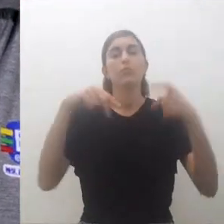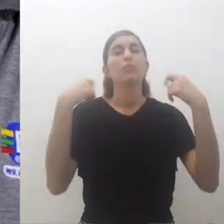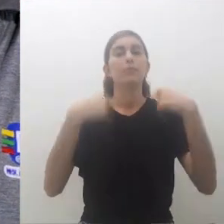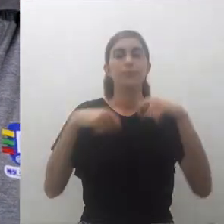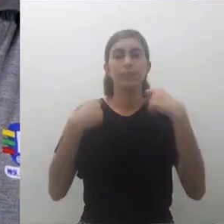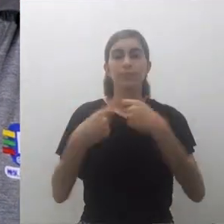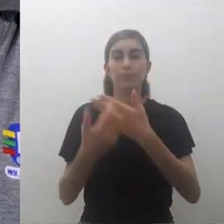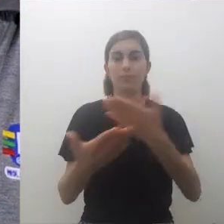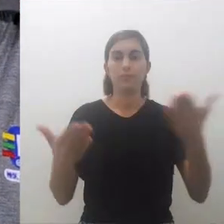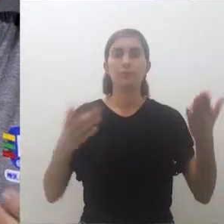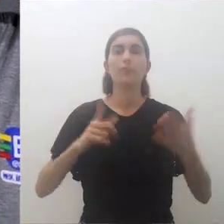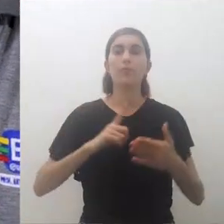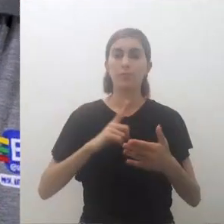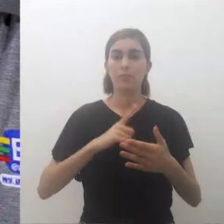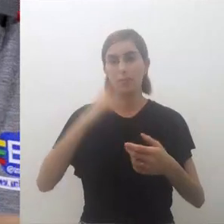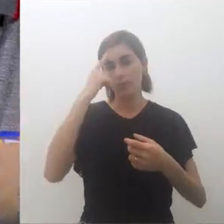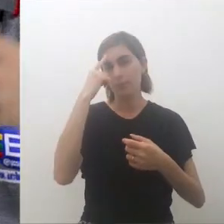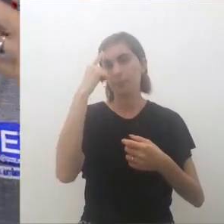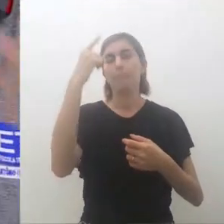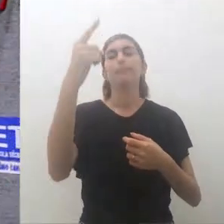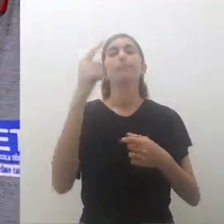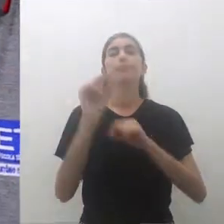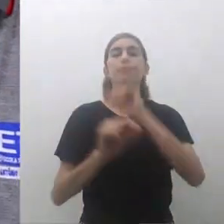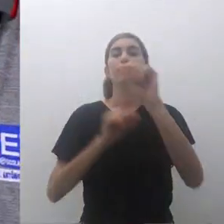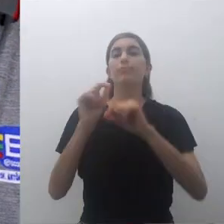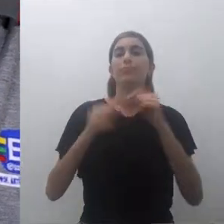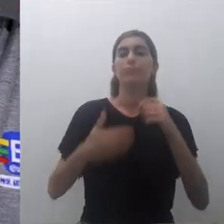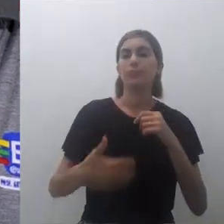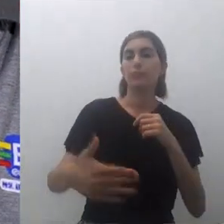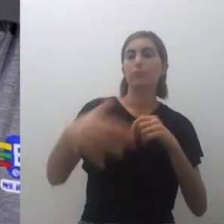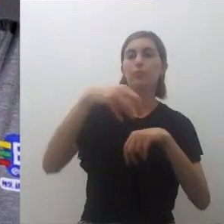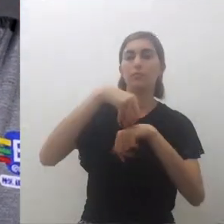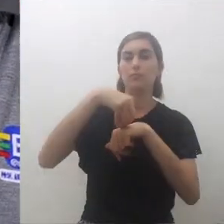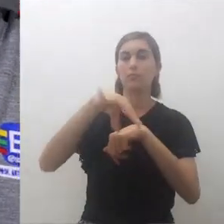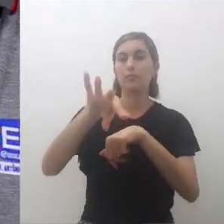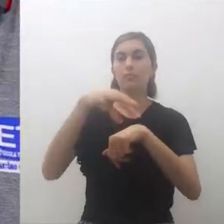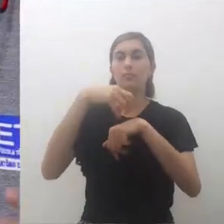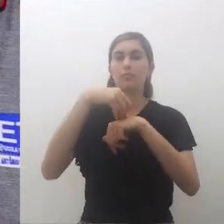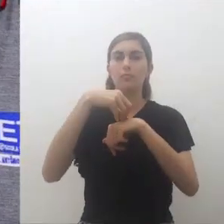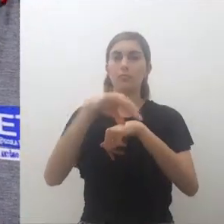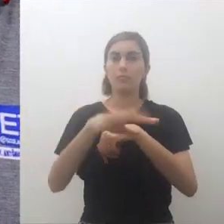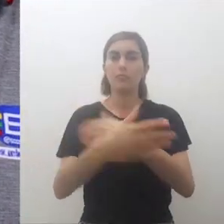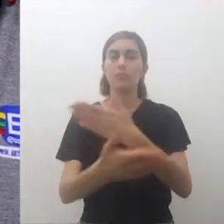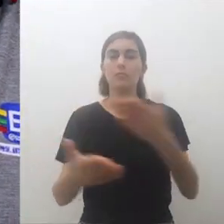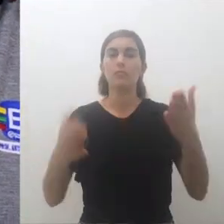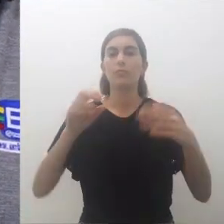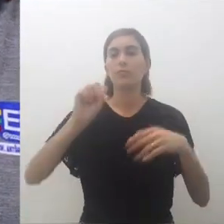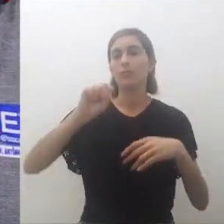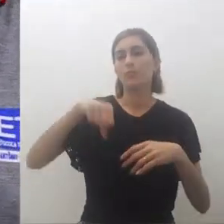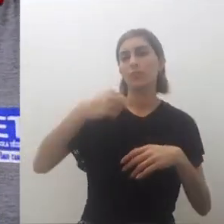você tenha uma ideia do que vai transmitir. E aí sim,